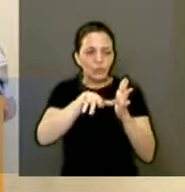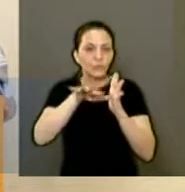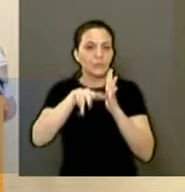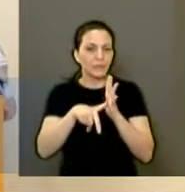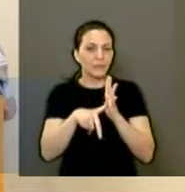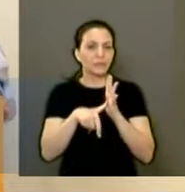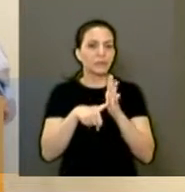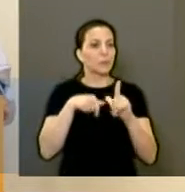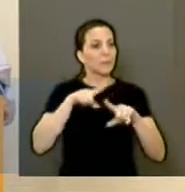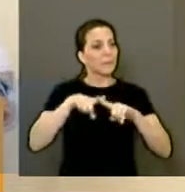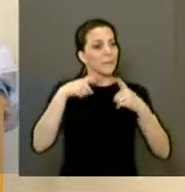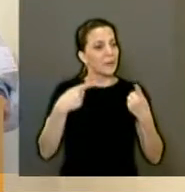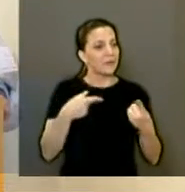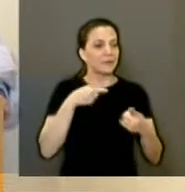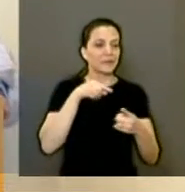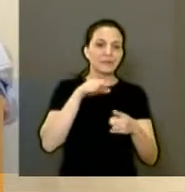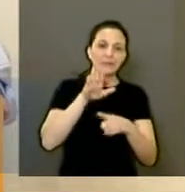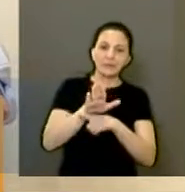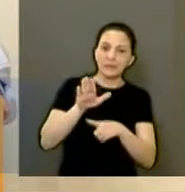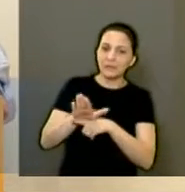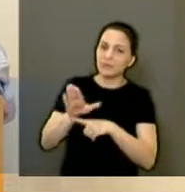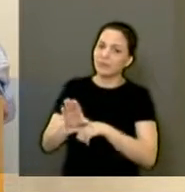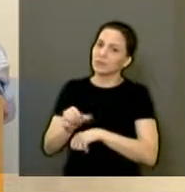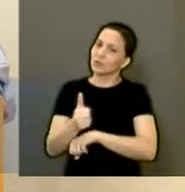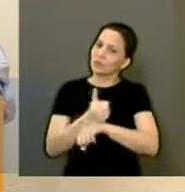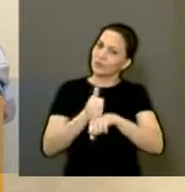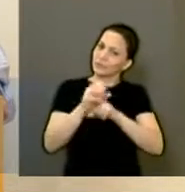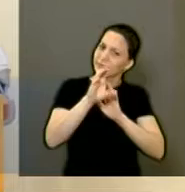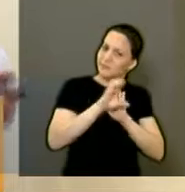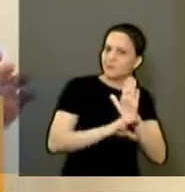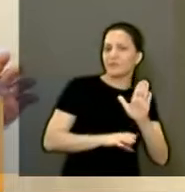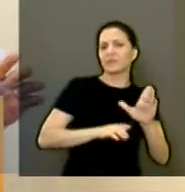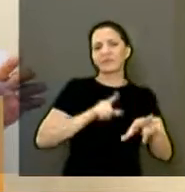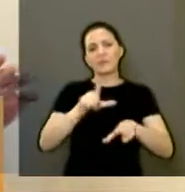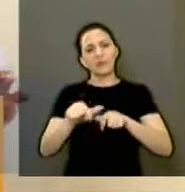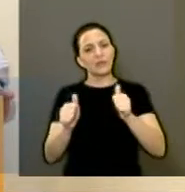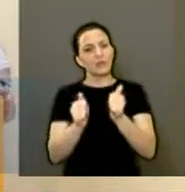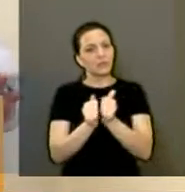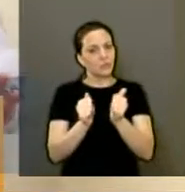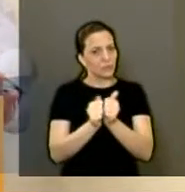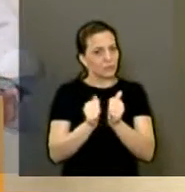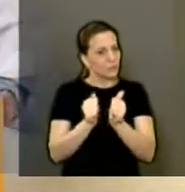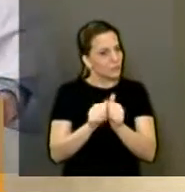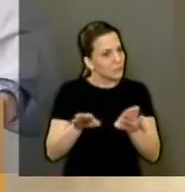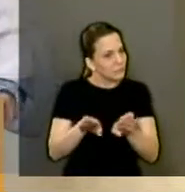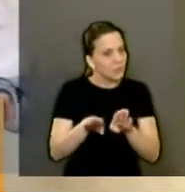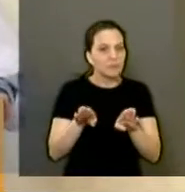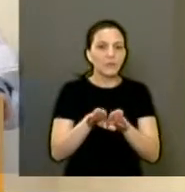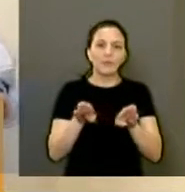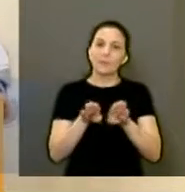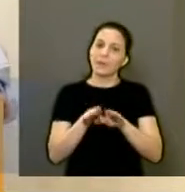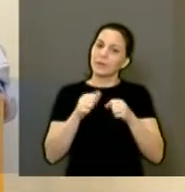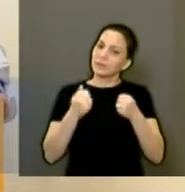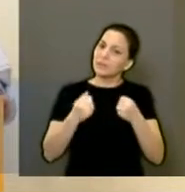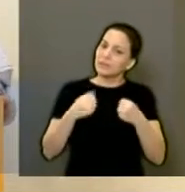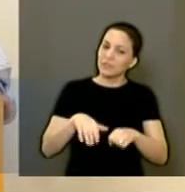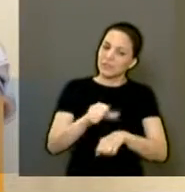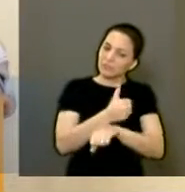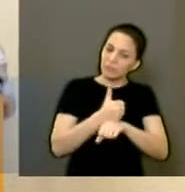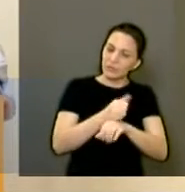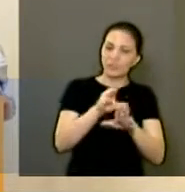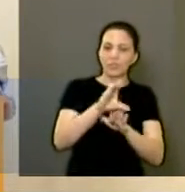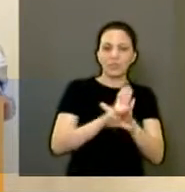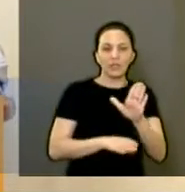a mais os cargos comissionados também estão trabalhando sim eu não estou falando que não estão trabalhando mais